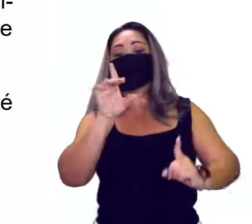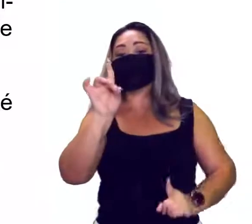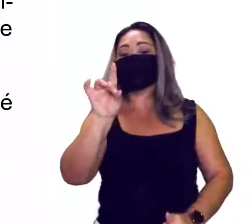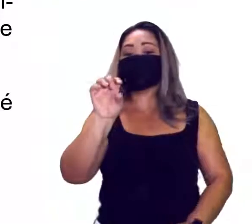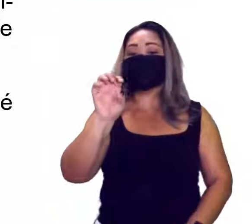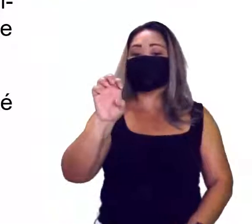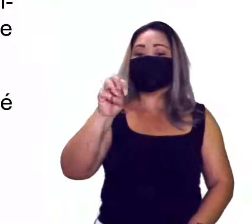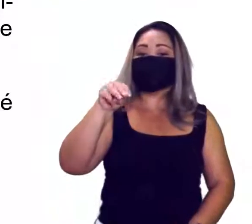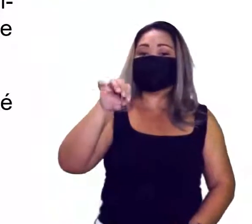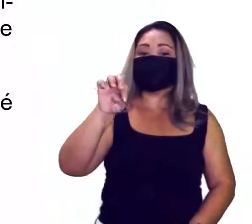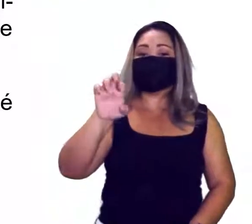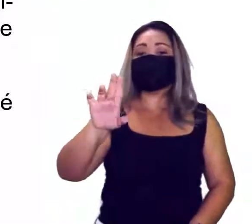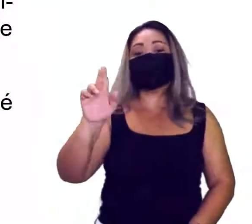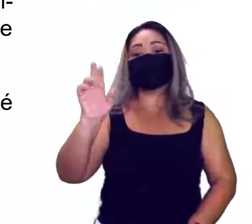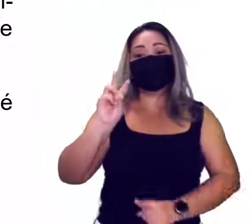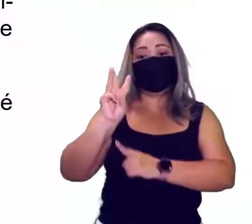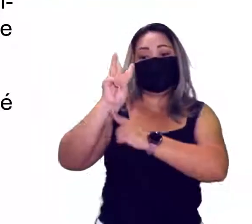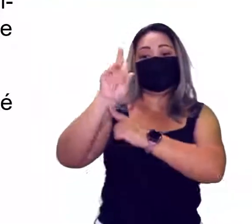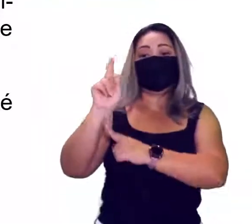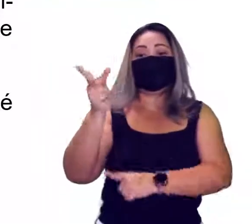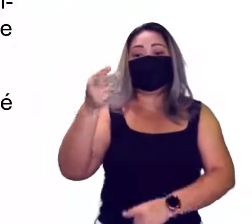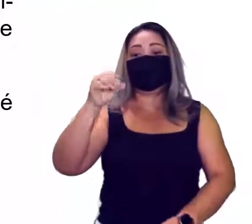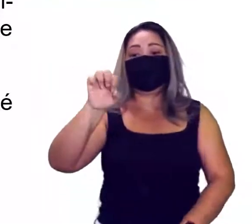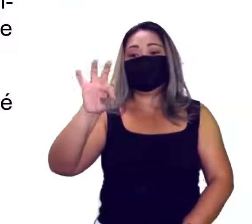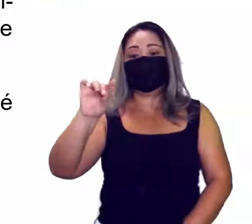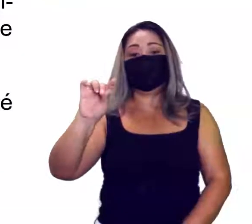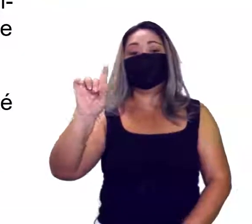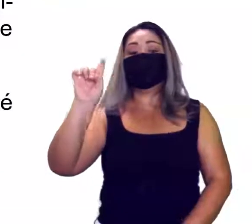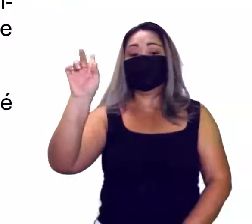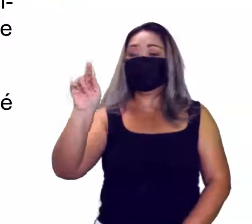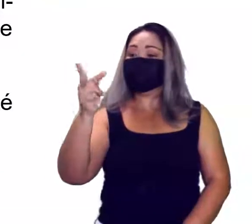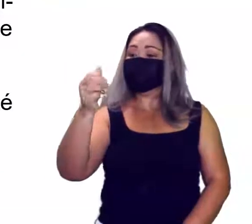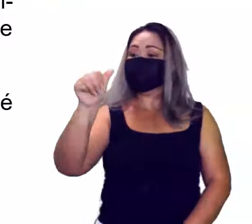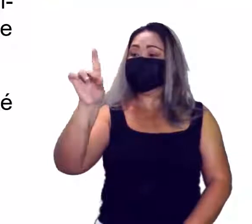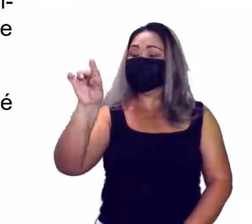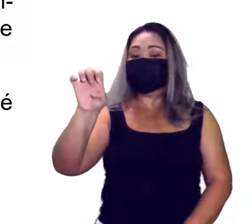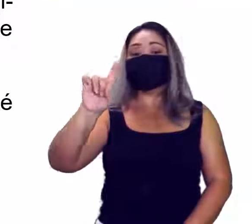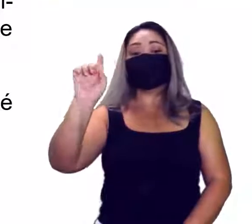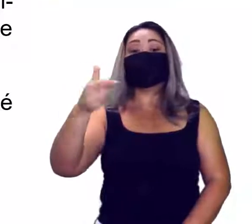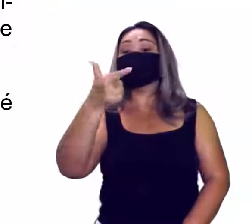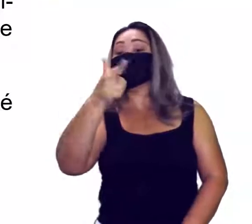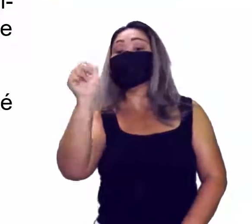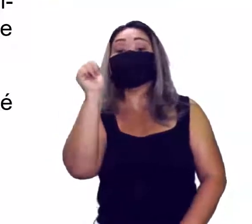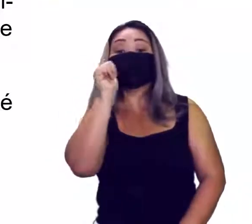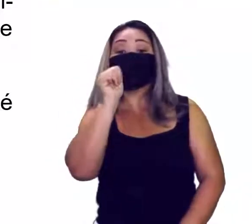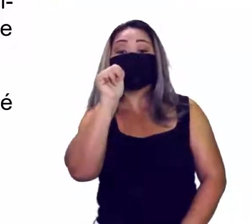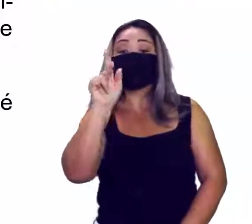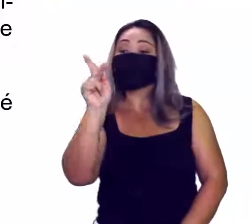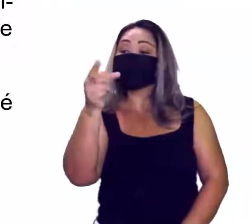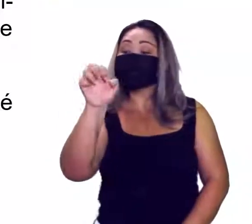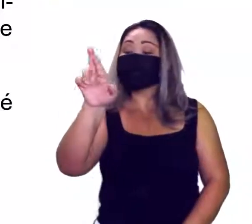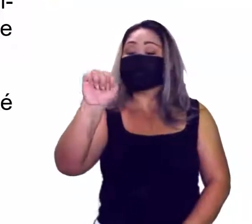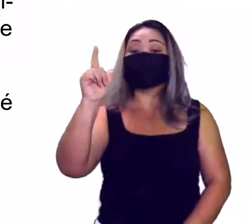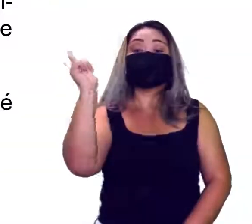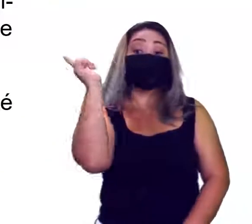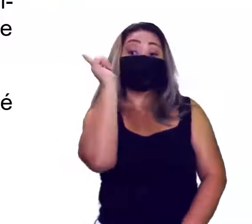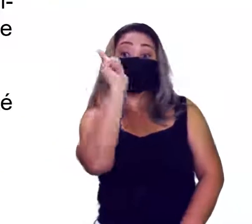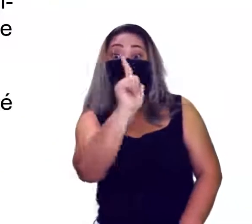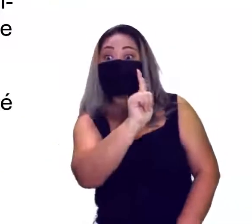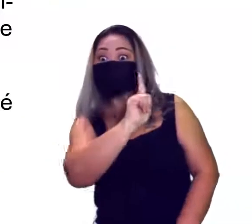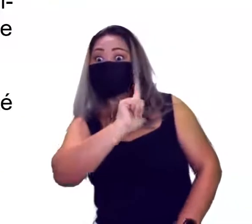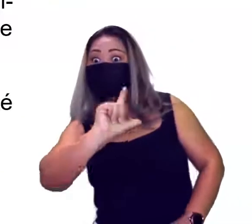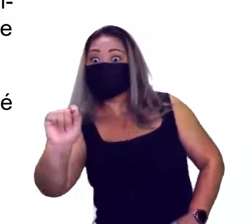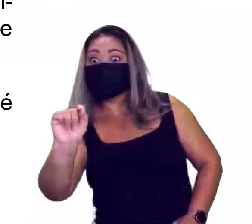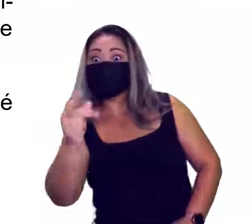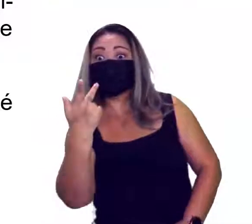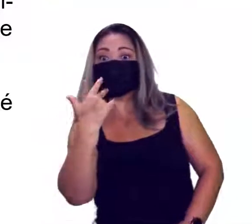né, Poseidon, Hestia e Hades. Sua outra irmã, Hera, também havia conseguido escapar de seu